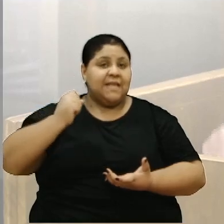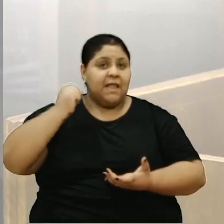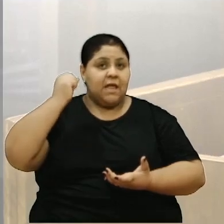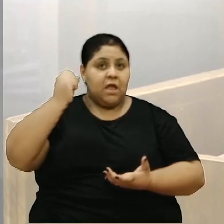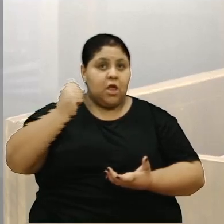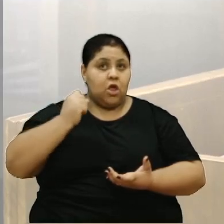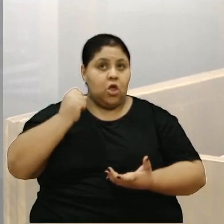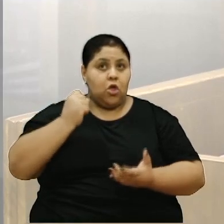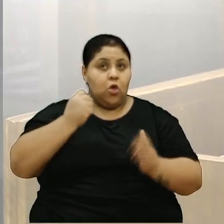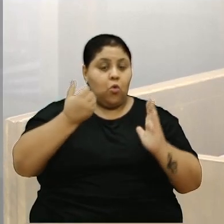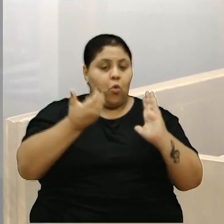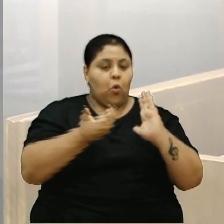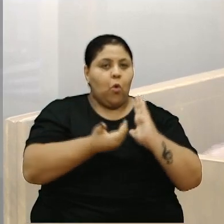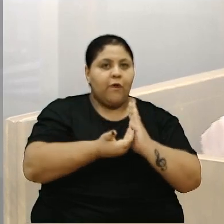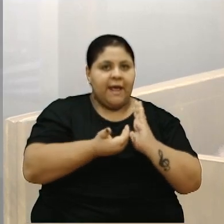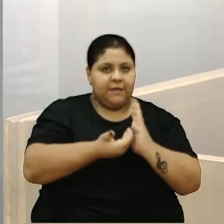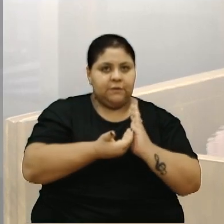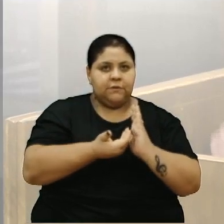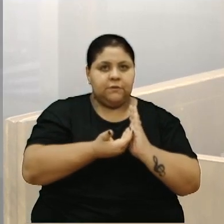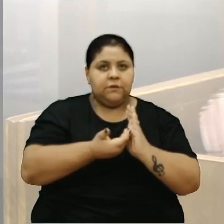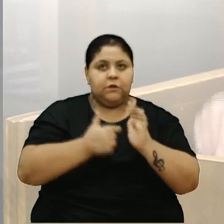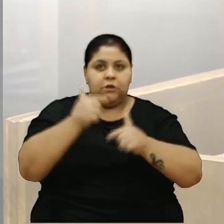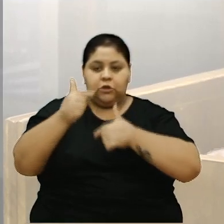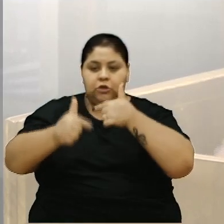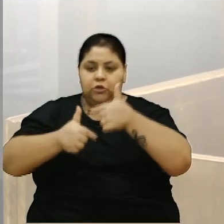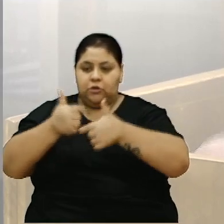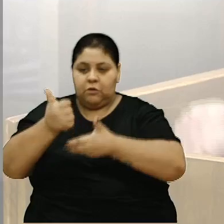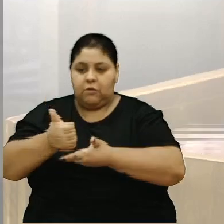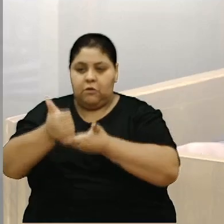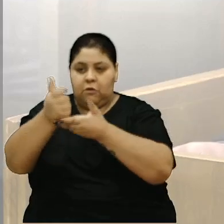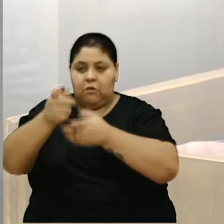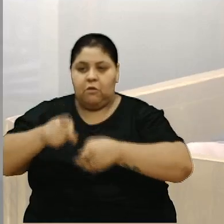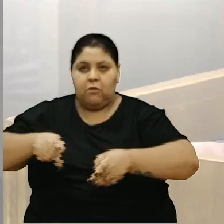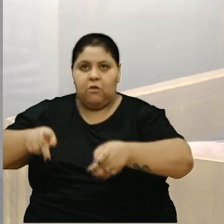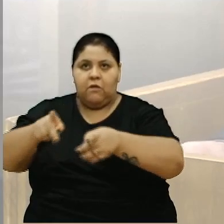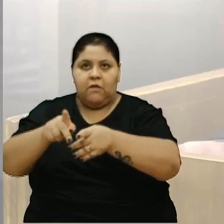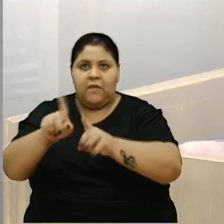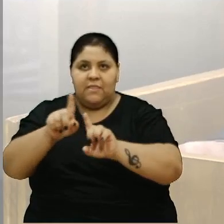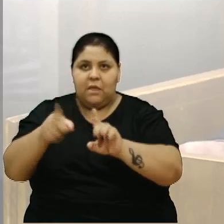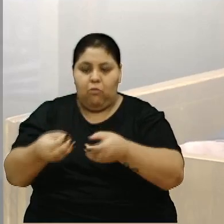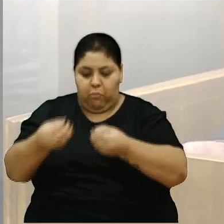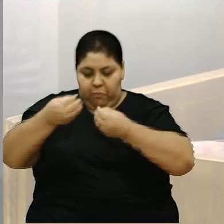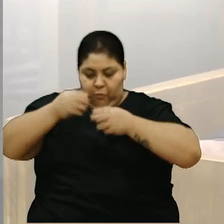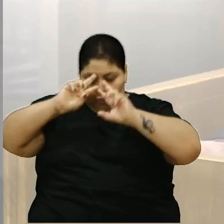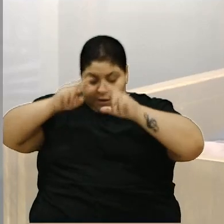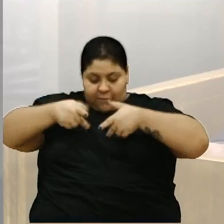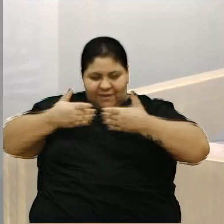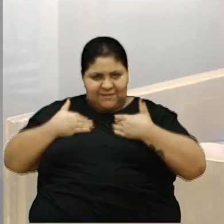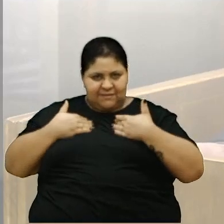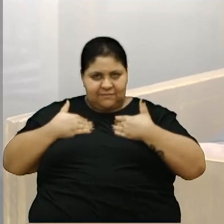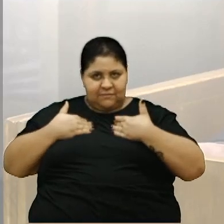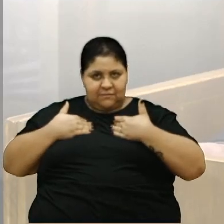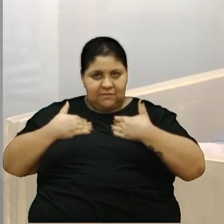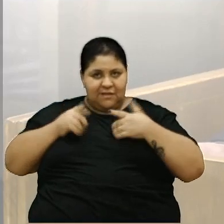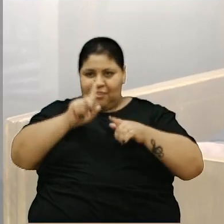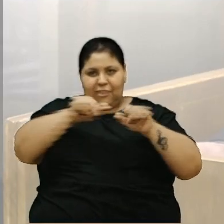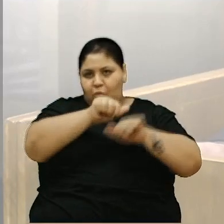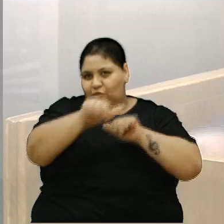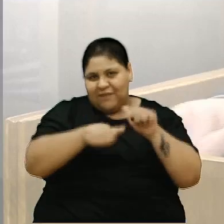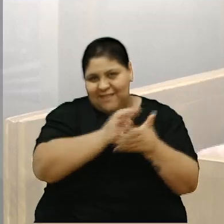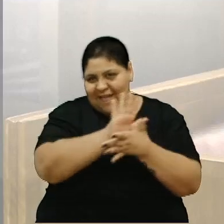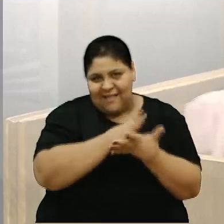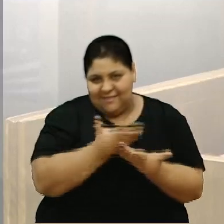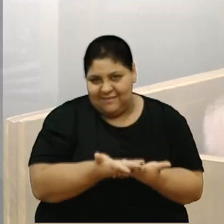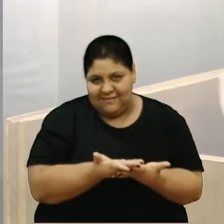um Congresso que trabalhe em prol do povo e não de si mesmo, não vai mudar.